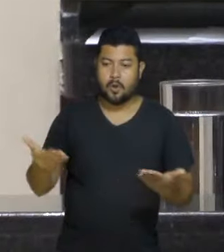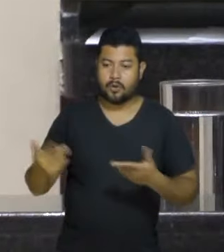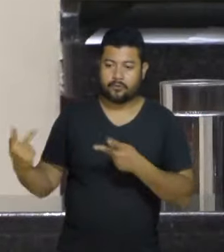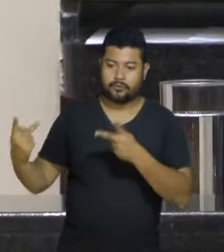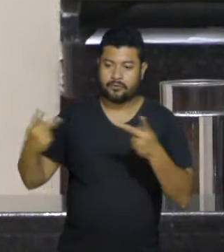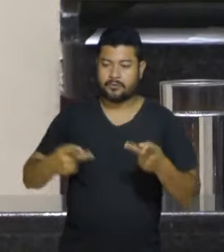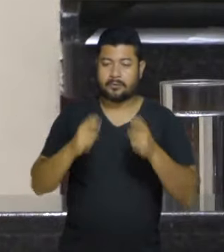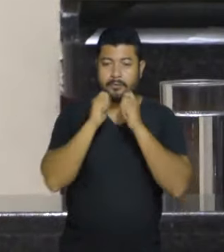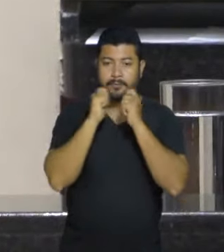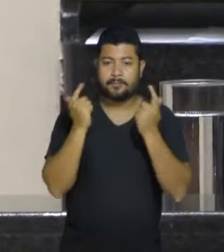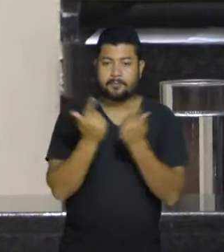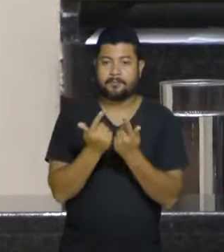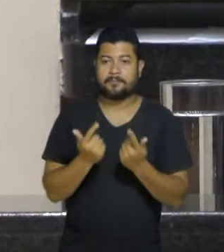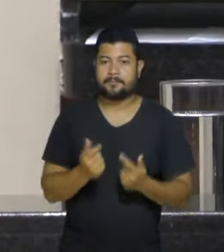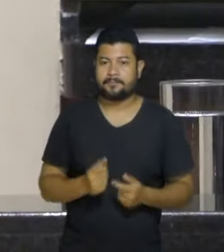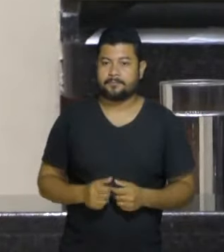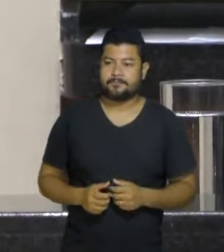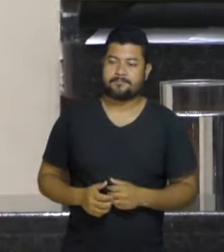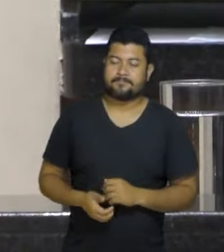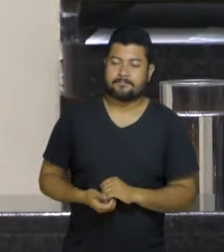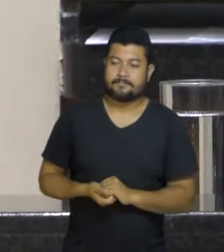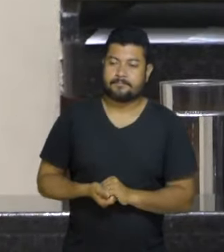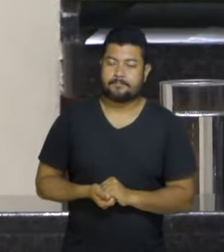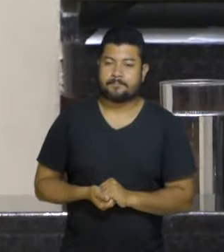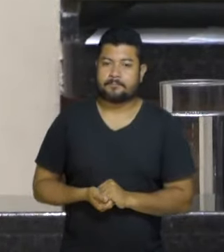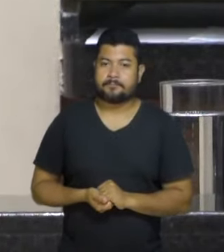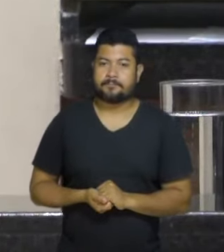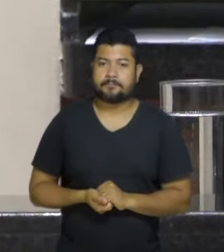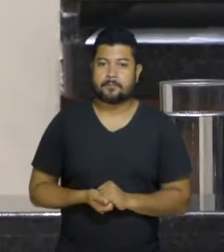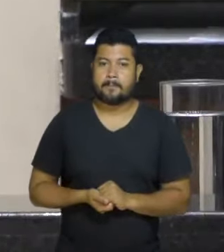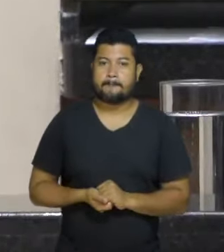casa. Seja bem-vindo, deputado Ronaldo Benedetti.